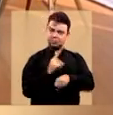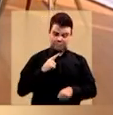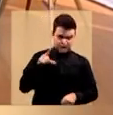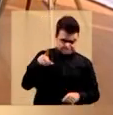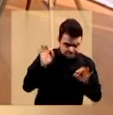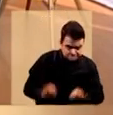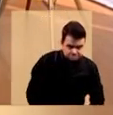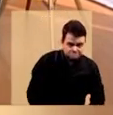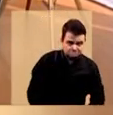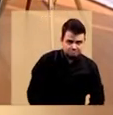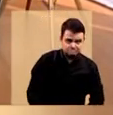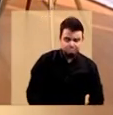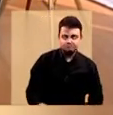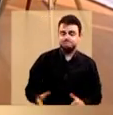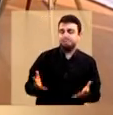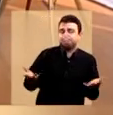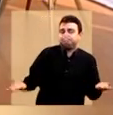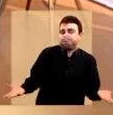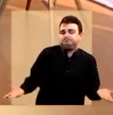Isso. Né?